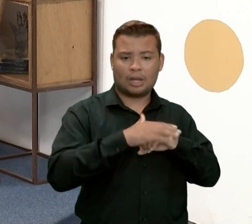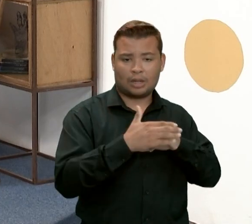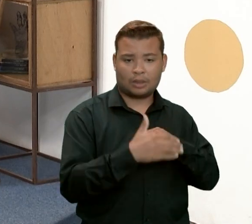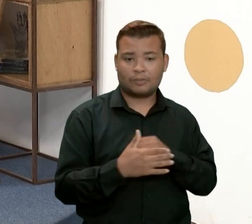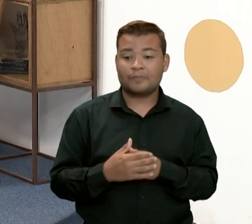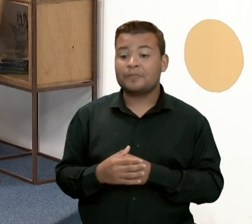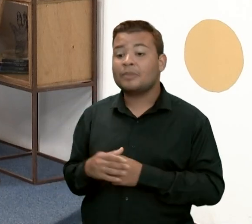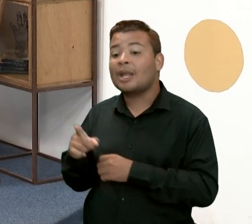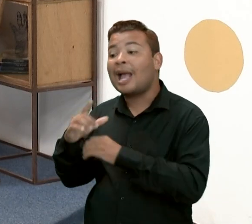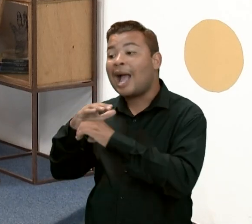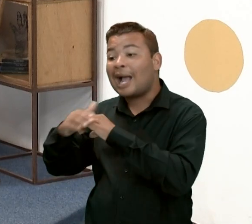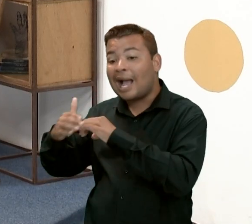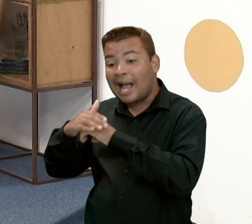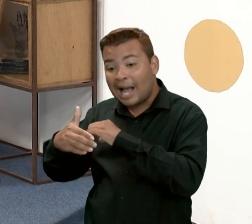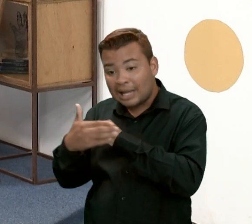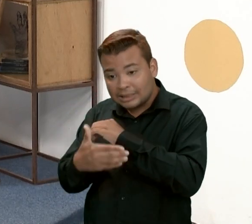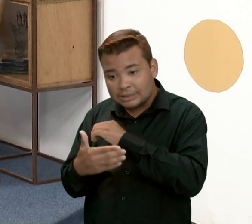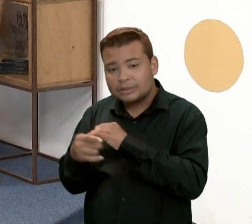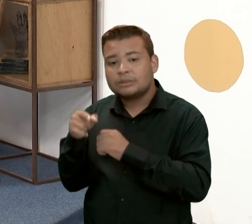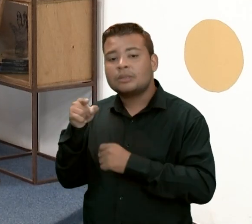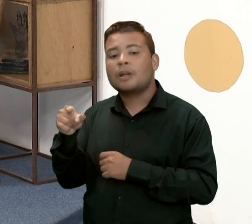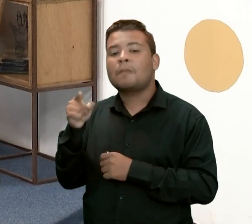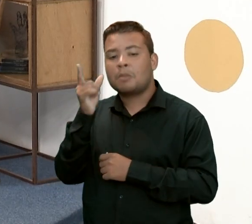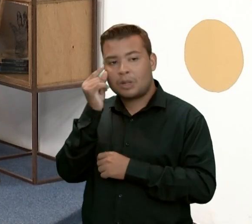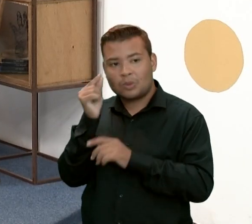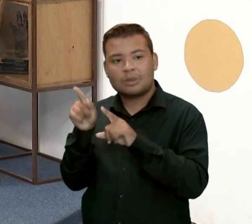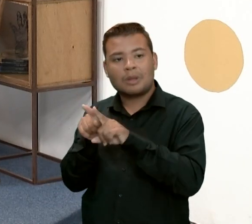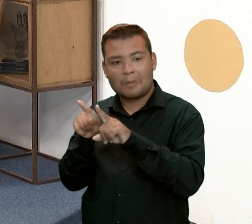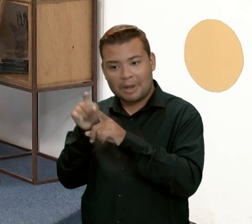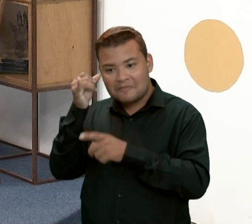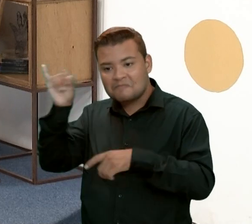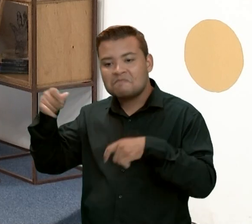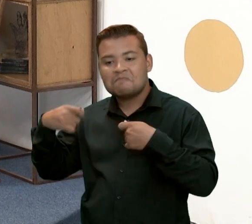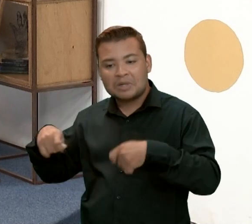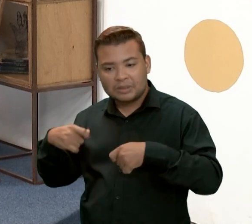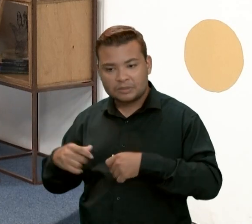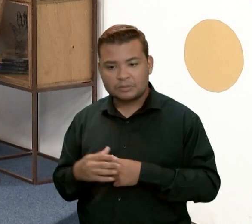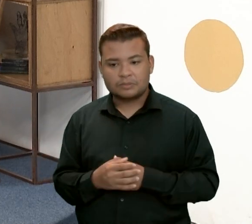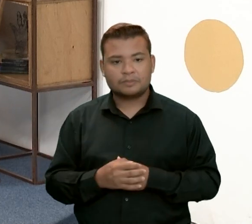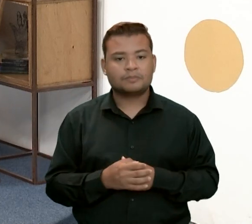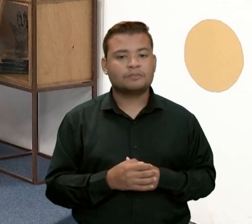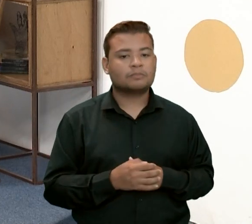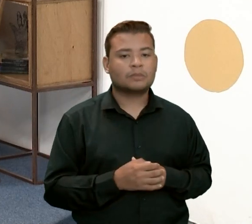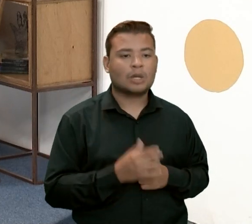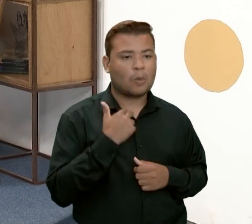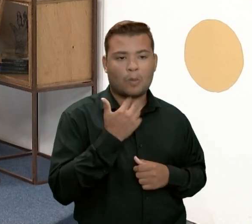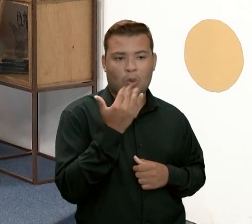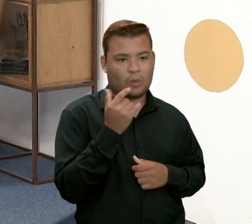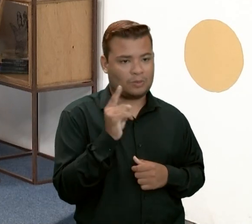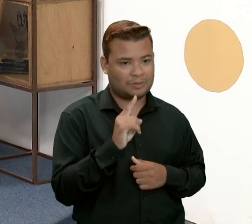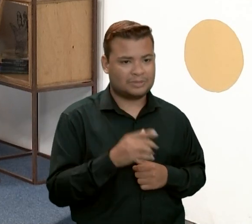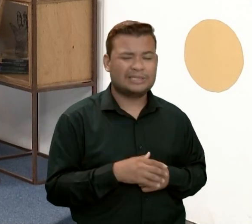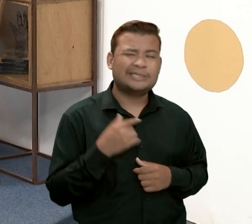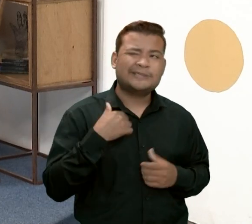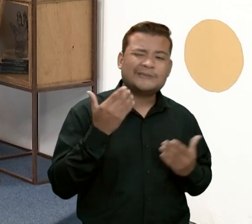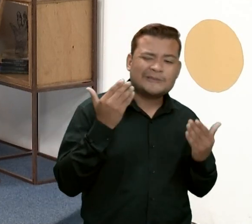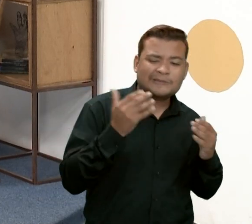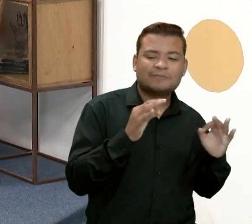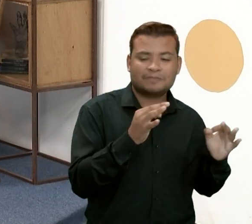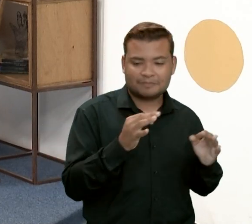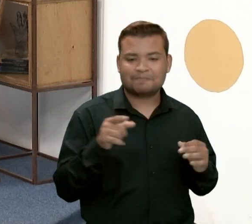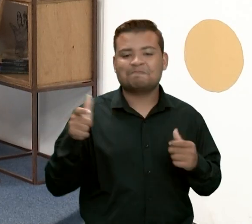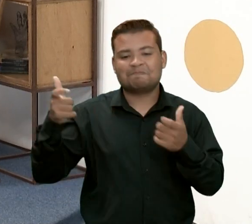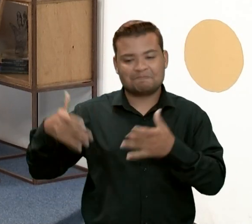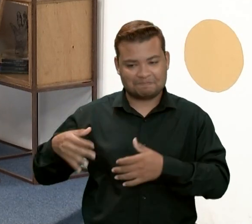maracujá também, Tânia. A casca do maracujá, exato. É outro que não pode ser consumido. Aqui, não tinha tanta certeza. Olha